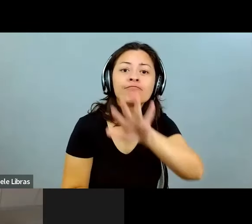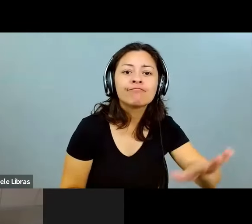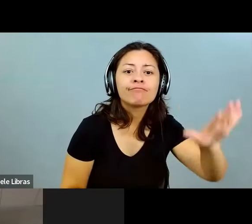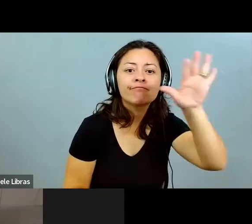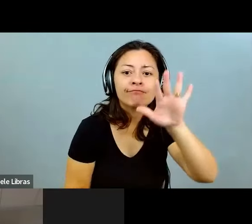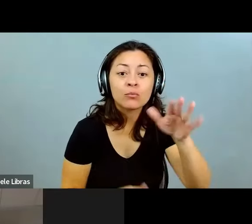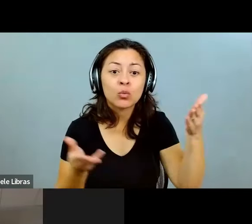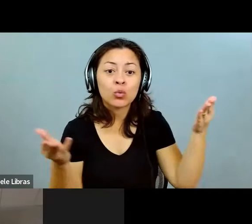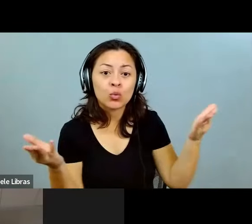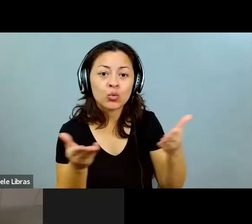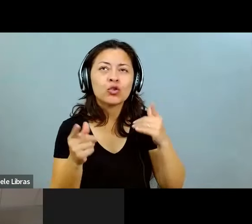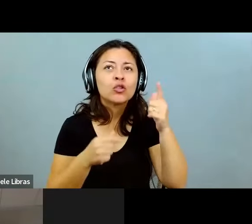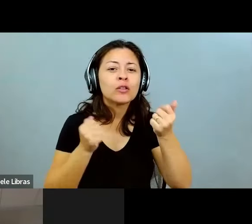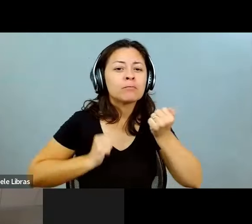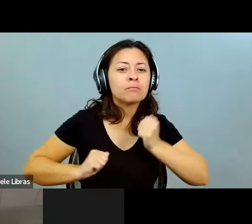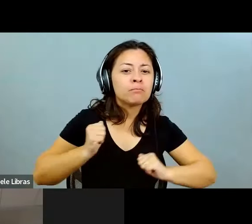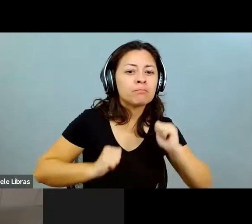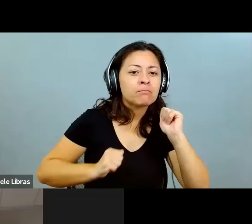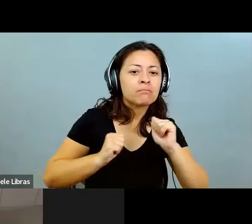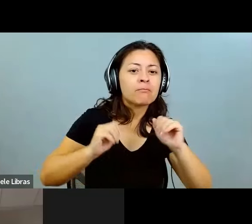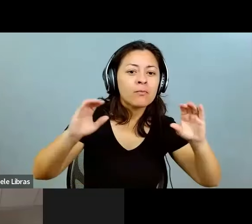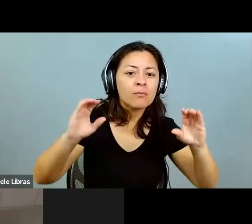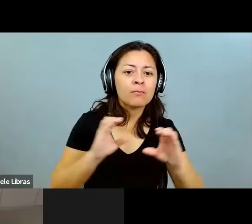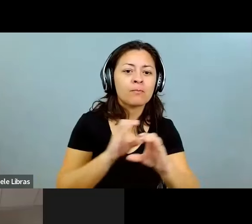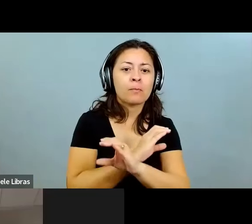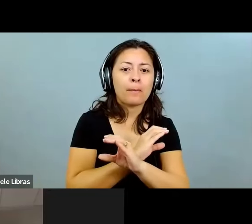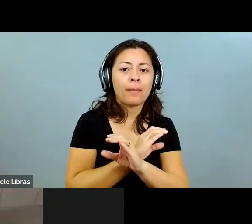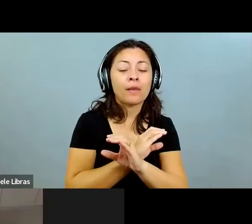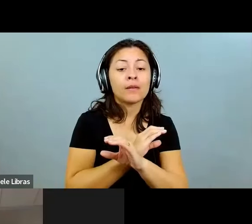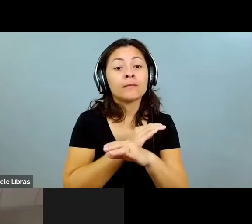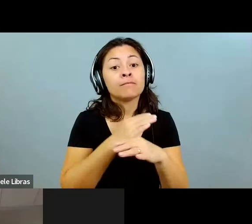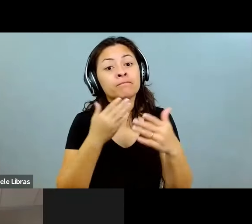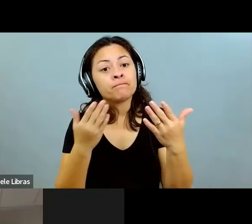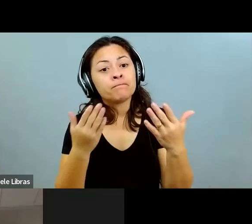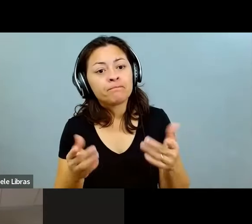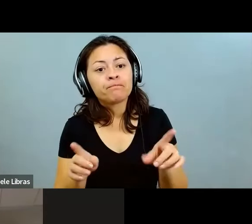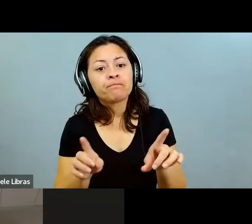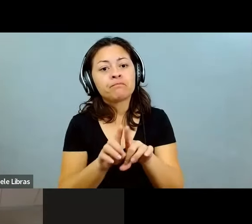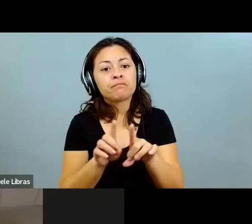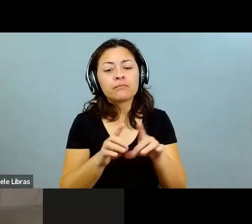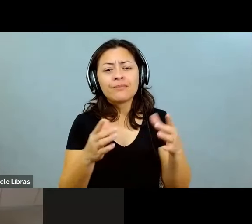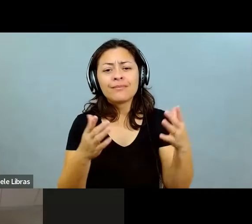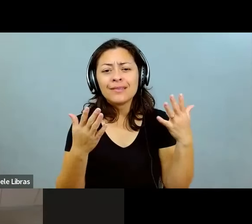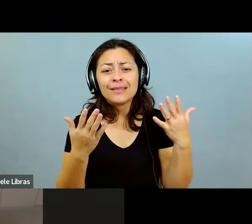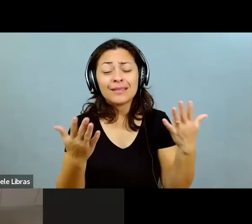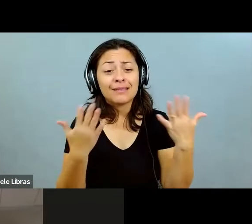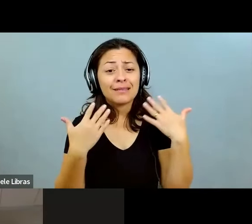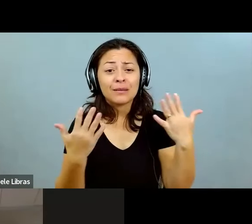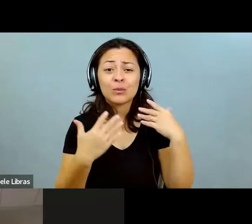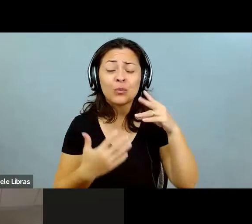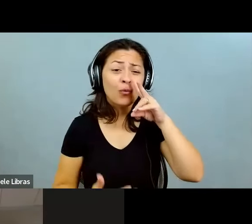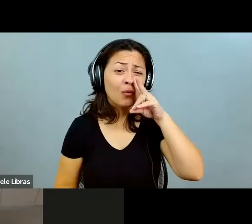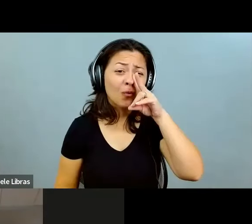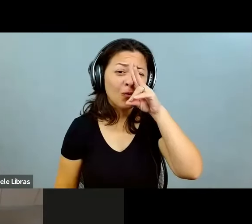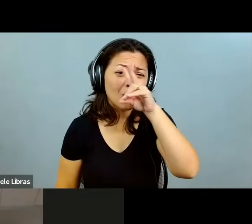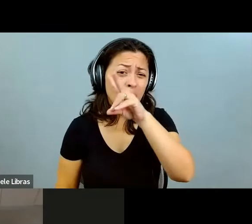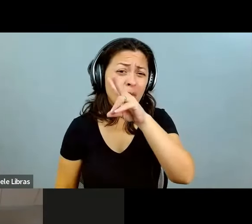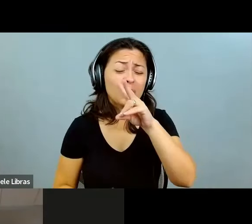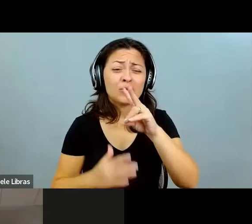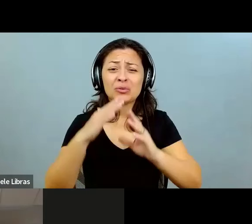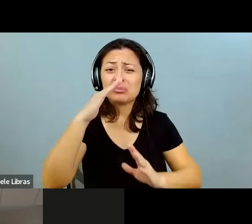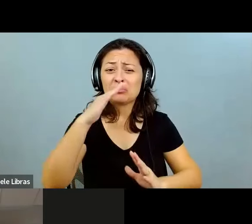a nossa perspectiva eamento de esse calor O calor excessivo ele tem um